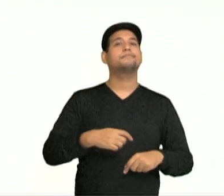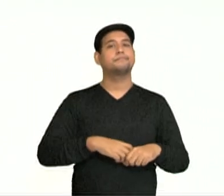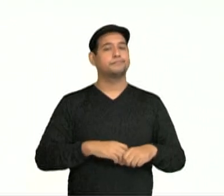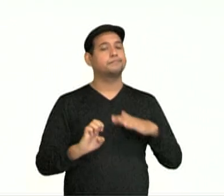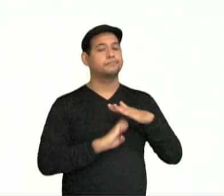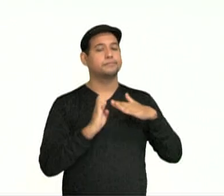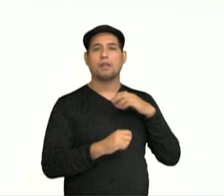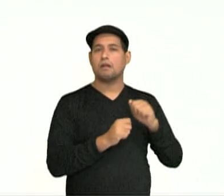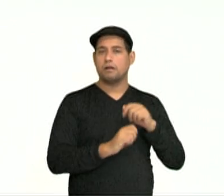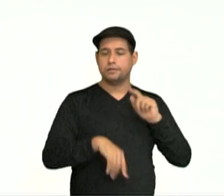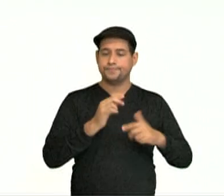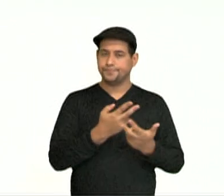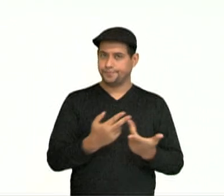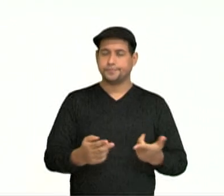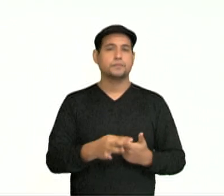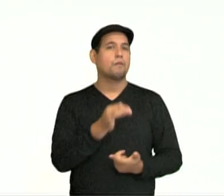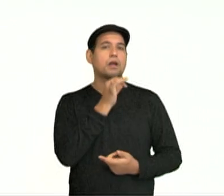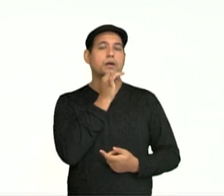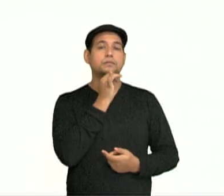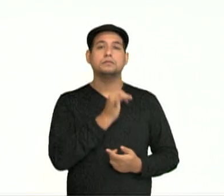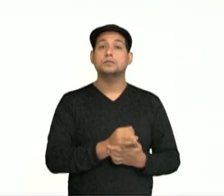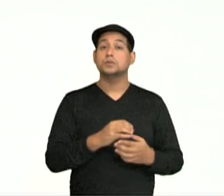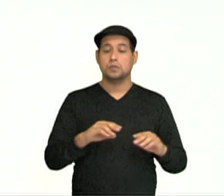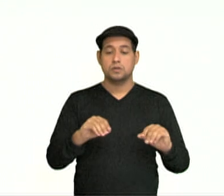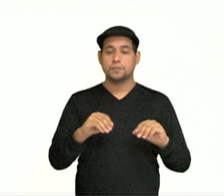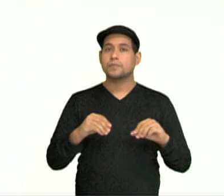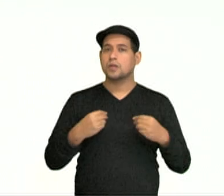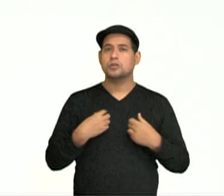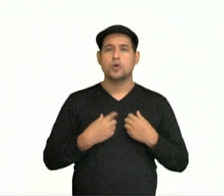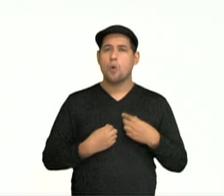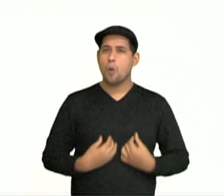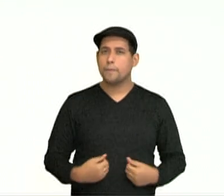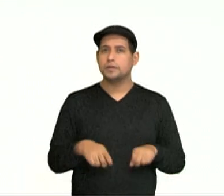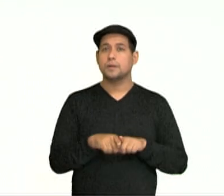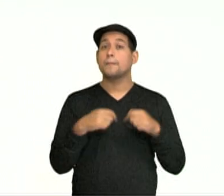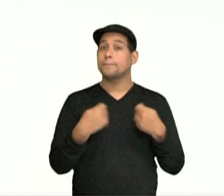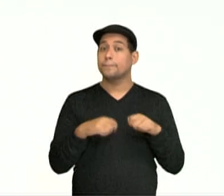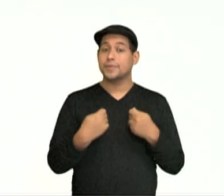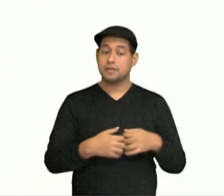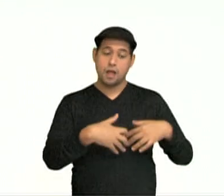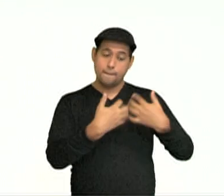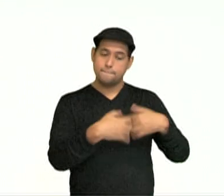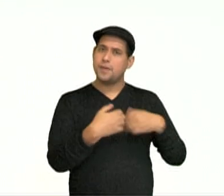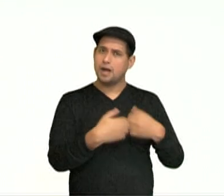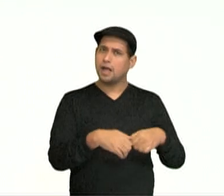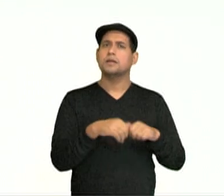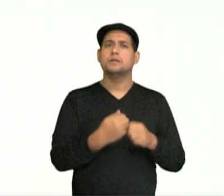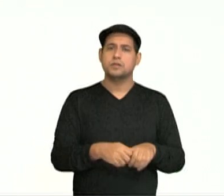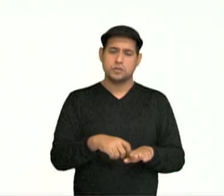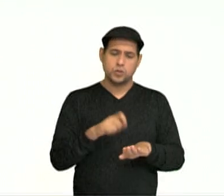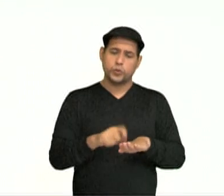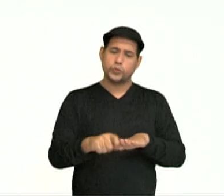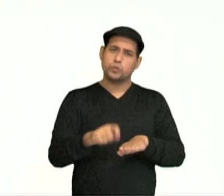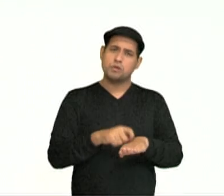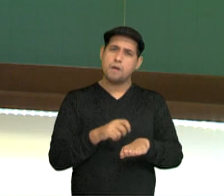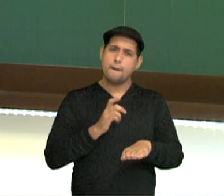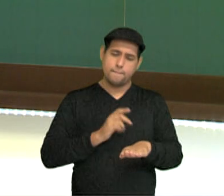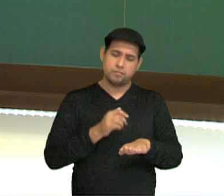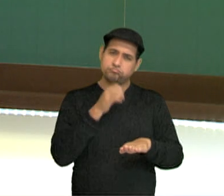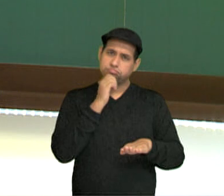indústrias para fazer produtos. Por exemplo, a indústria de tecidos, ela precisa de máquinas para poder fazer as roupas.